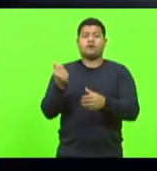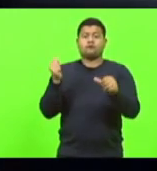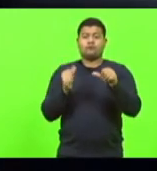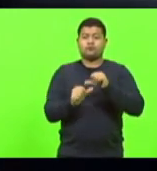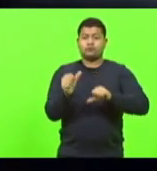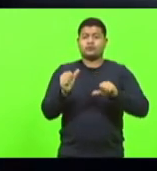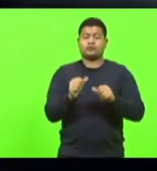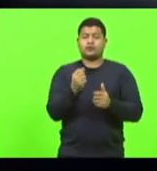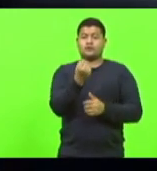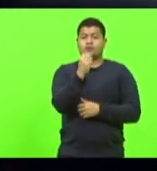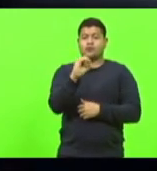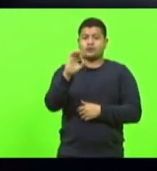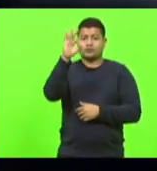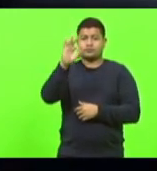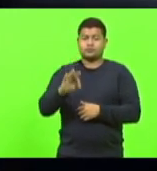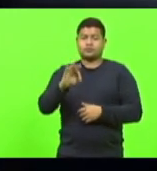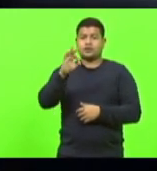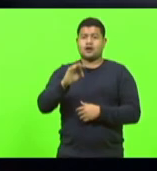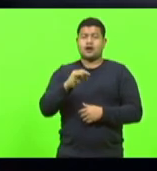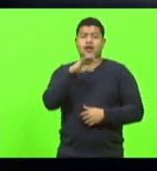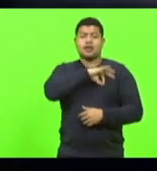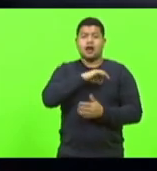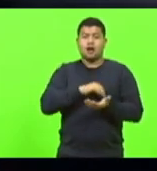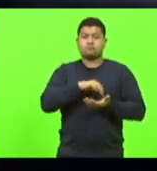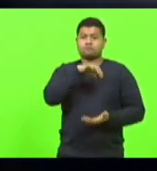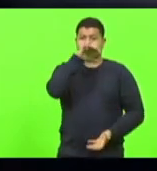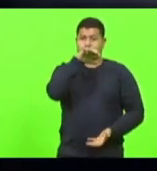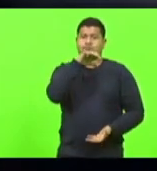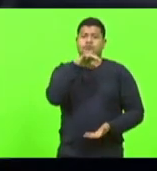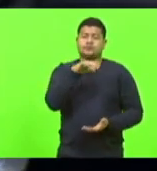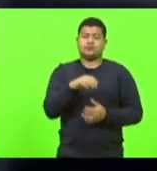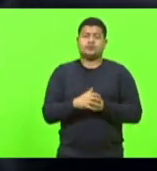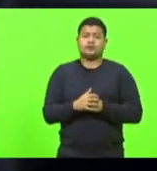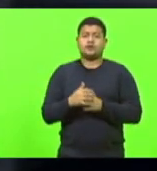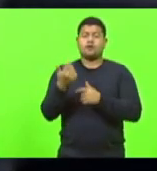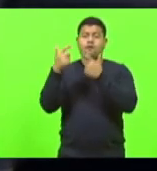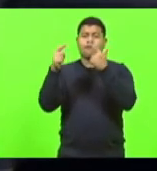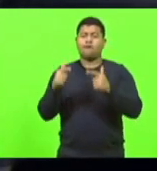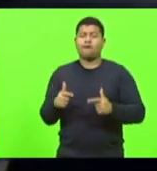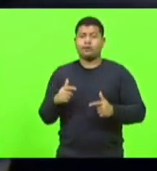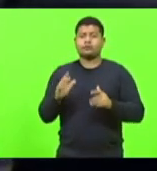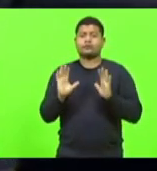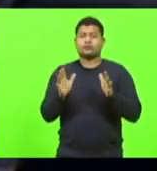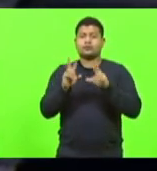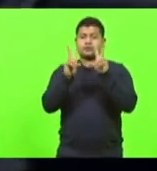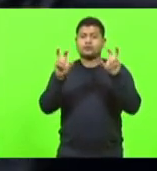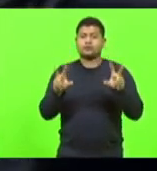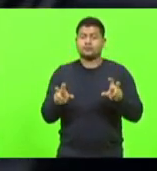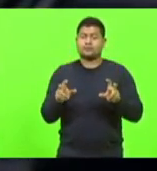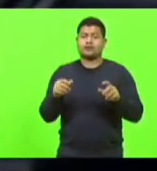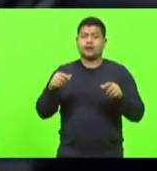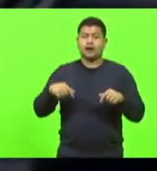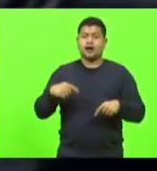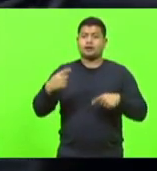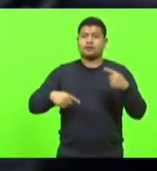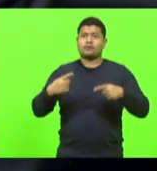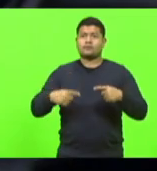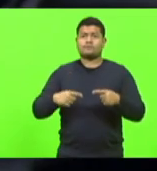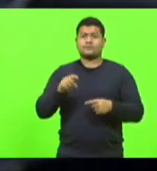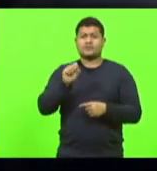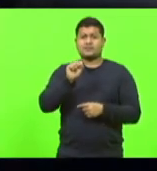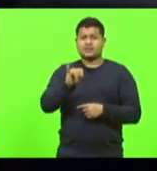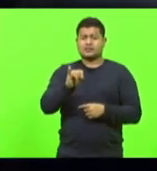cento maiores salários e outras questões que também estão em discussão aqui se Não especificamente